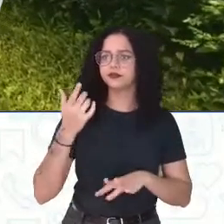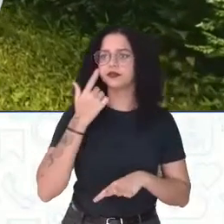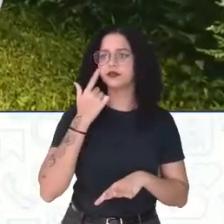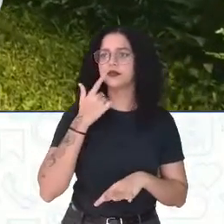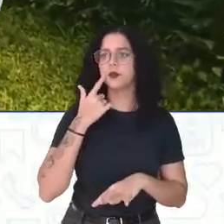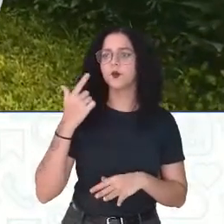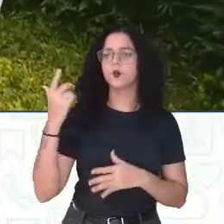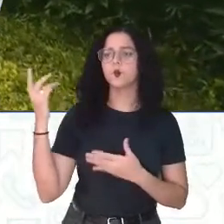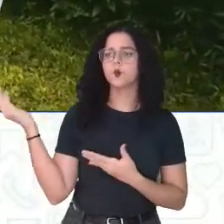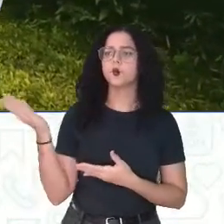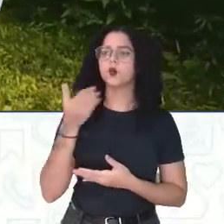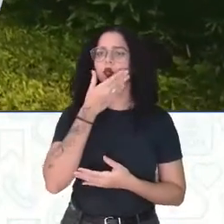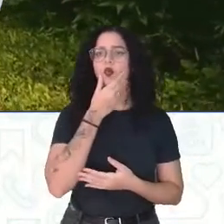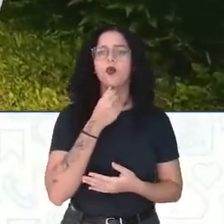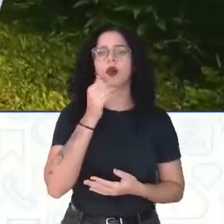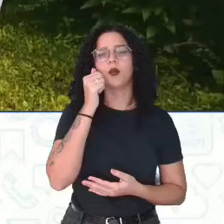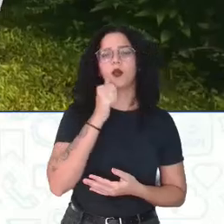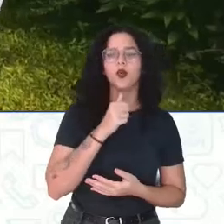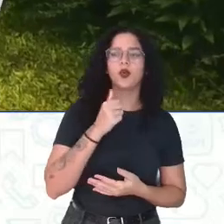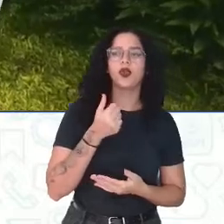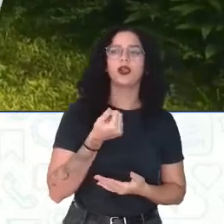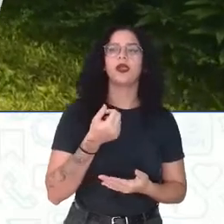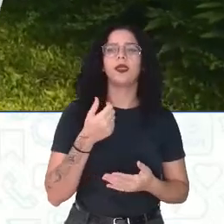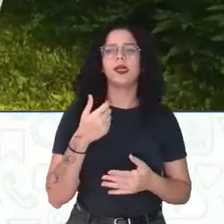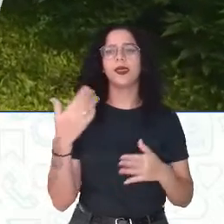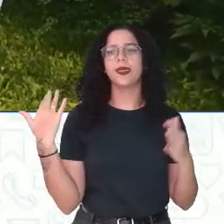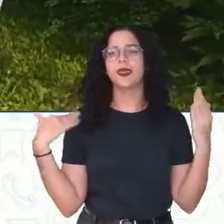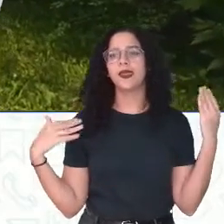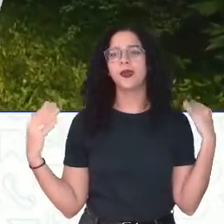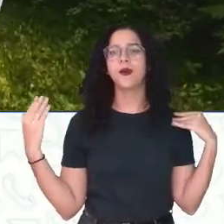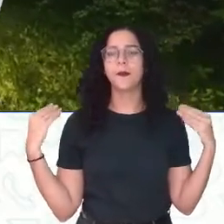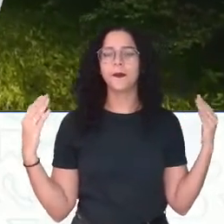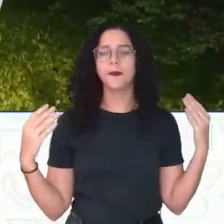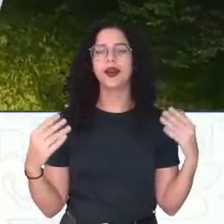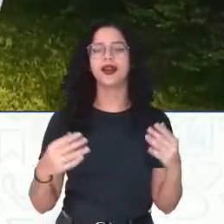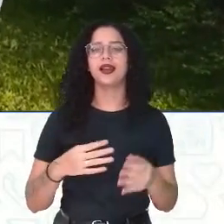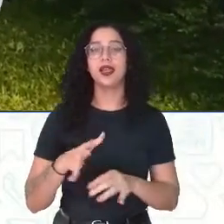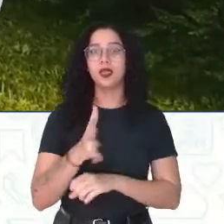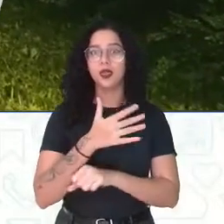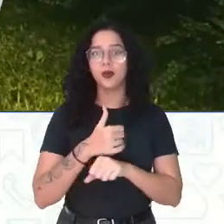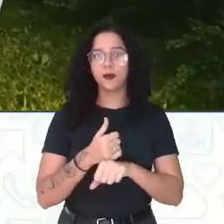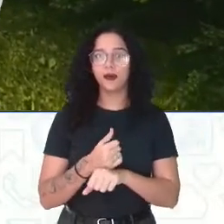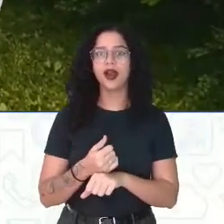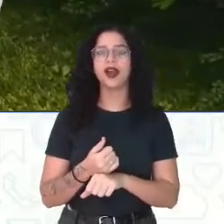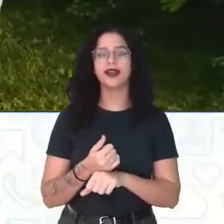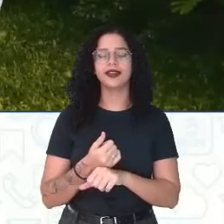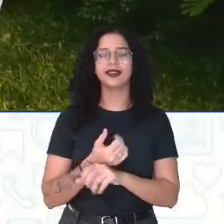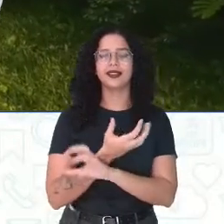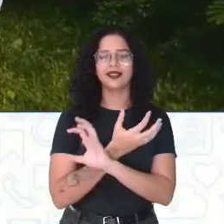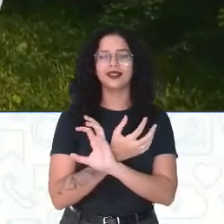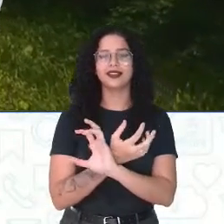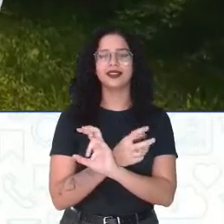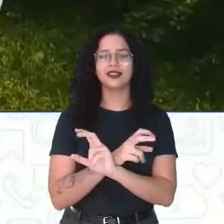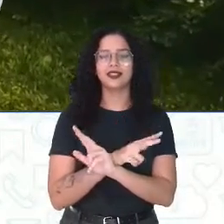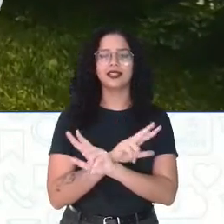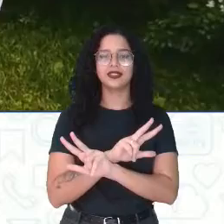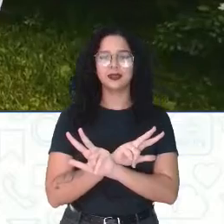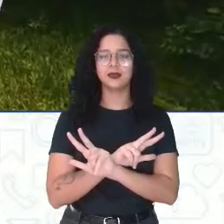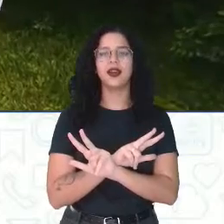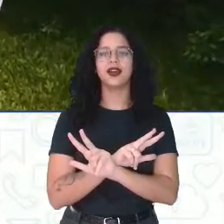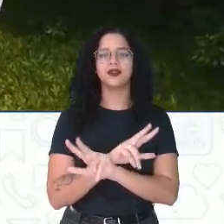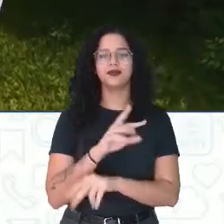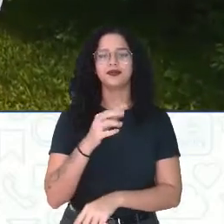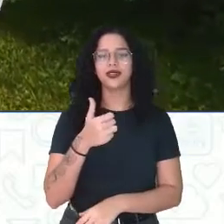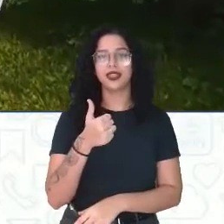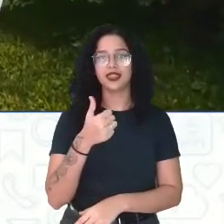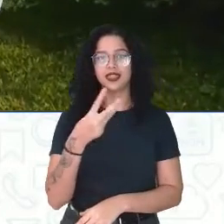trago aí o boizinho e a boizinha, aí no Parque 13 de Maio, que a professora Vanessa está falando sempre dos parques aí de Burle Marx. Isso. Né,